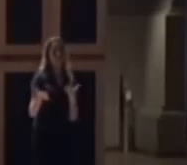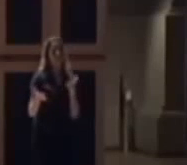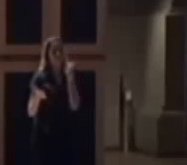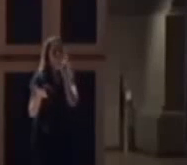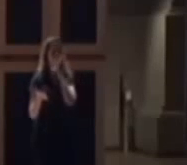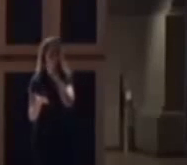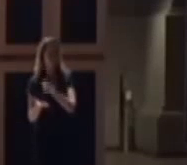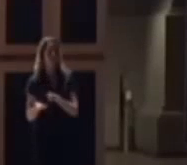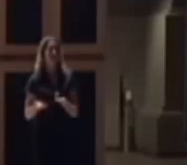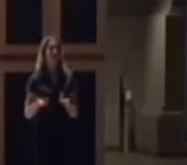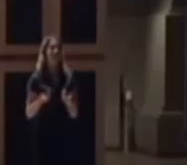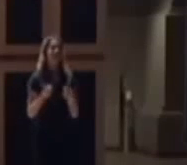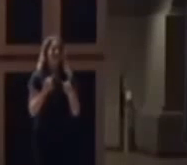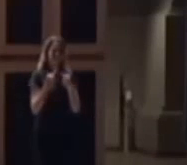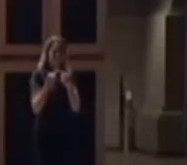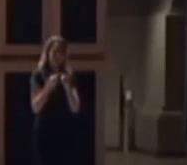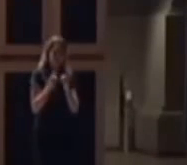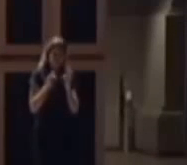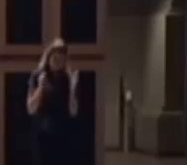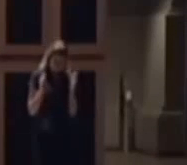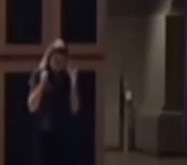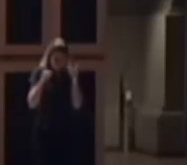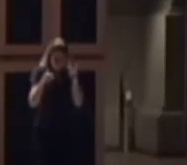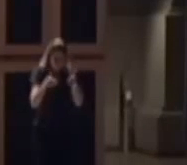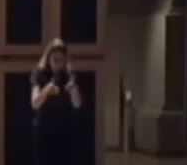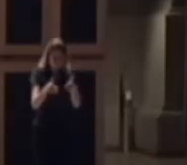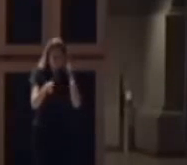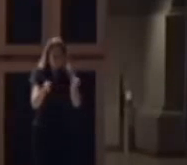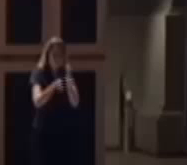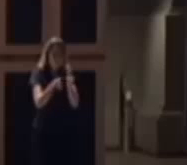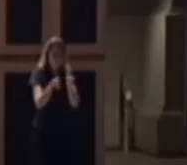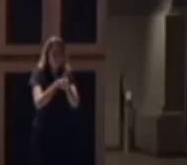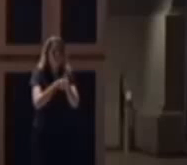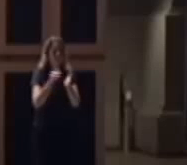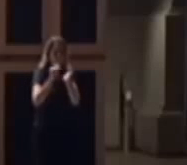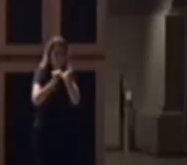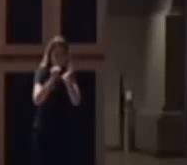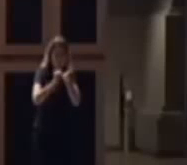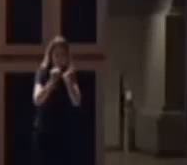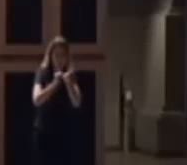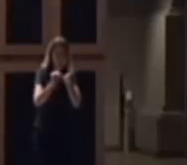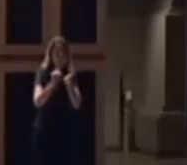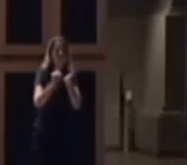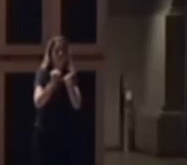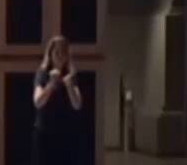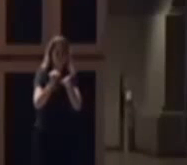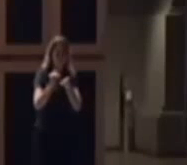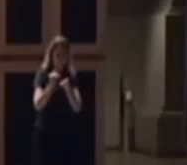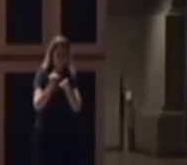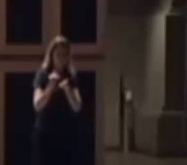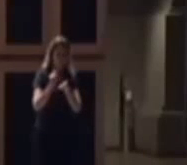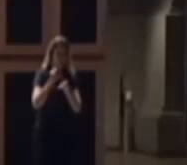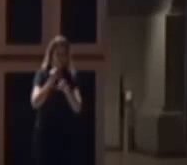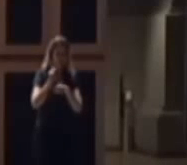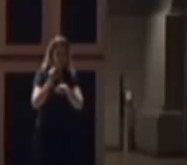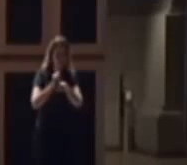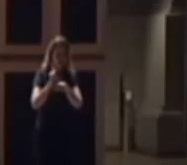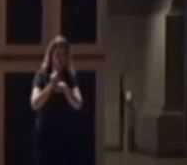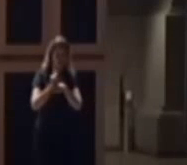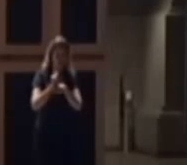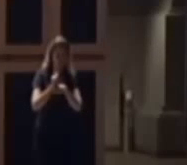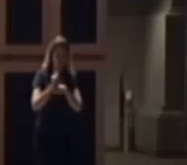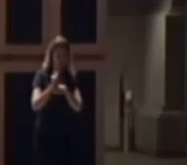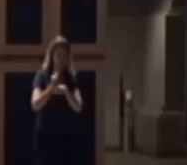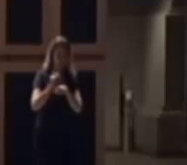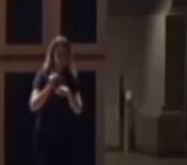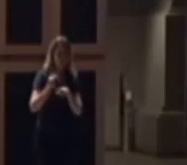uma área específica dentro da CEPLAG, da Secretaria de Planejamento e Gestão, que cuida do assunto, então, que tem relação